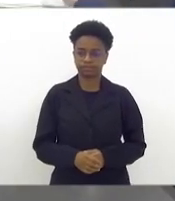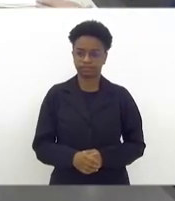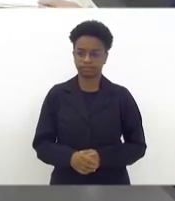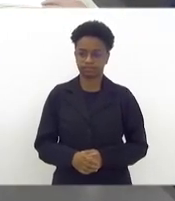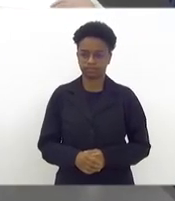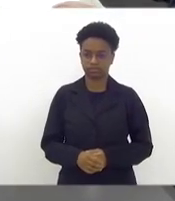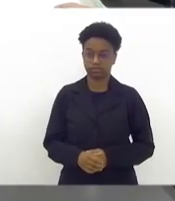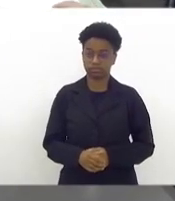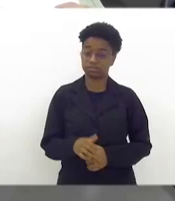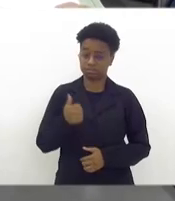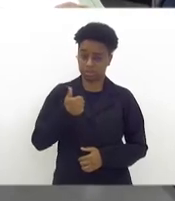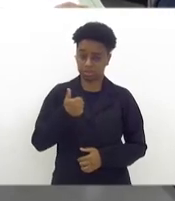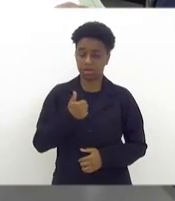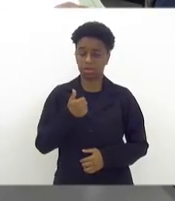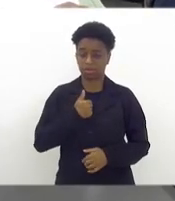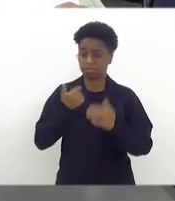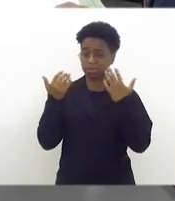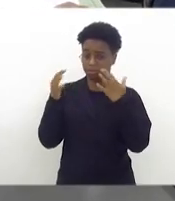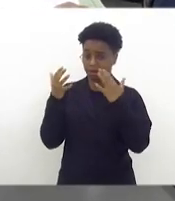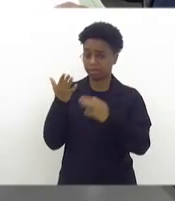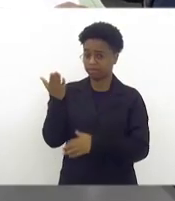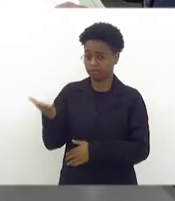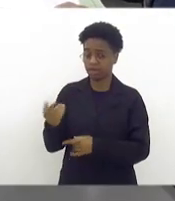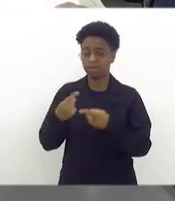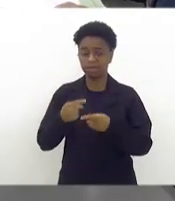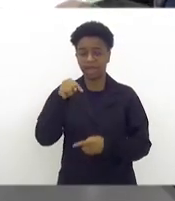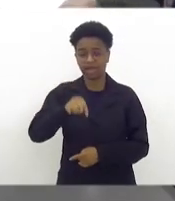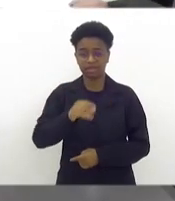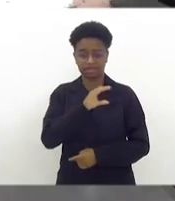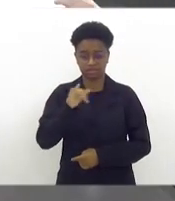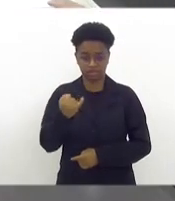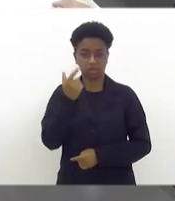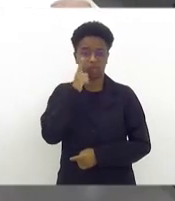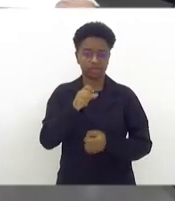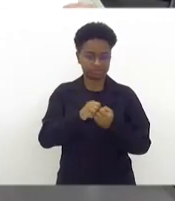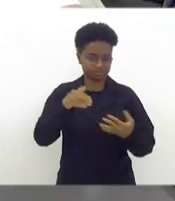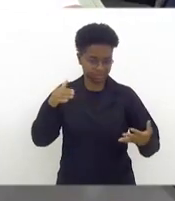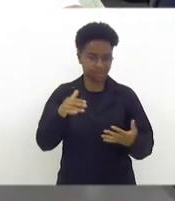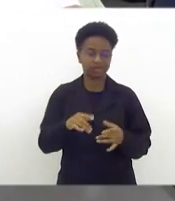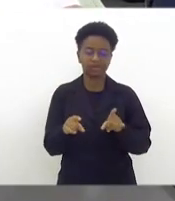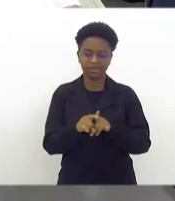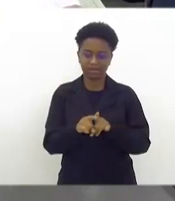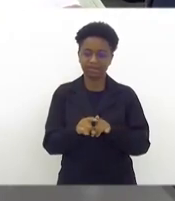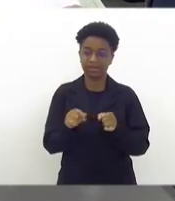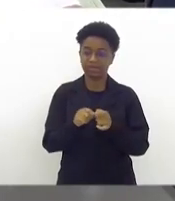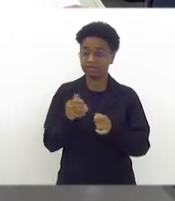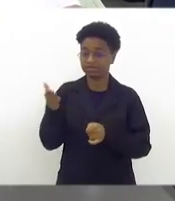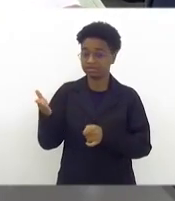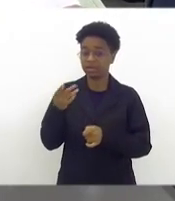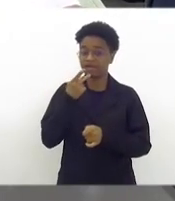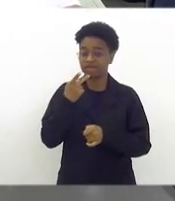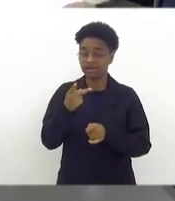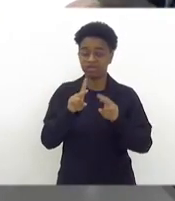Primeiro, reconhecer aqui e parabenizar Vossa Excelência que a CCJ opera milagres, inclusive de fazer Vossa Excelência citar